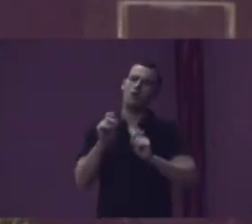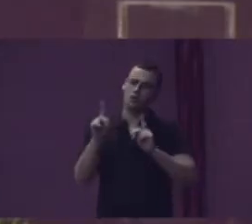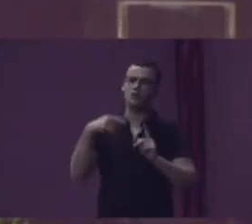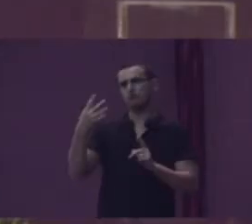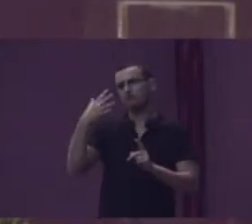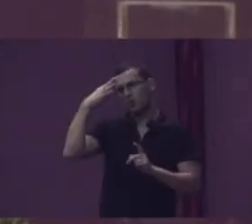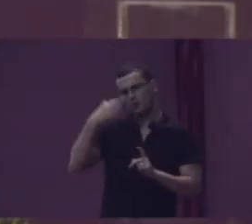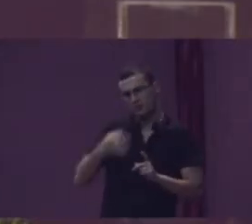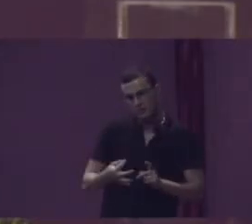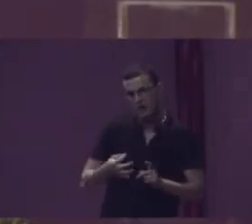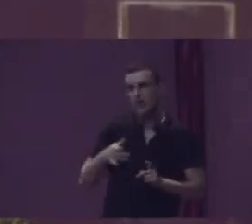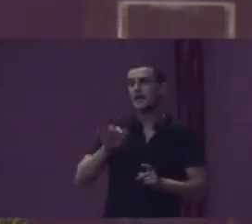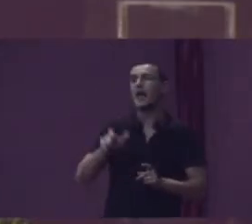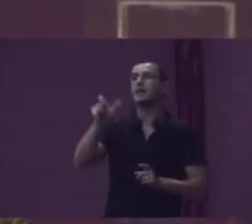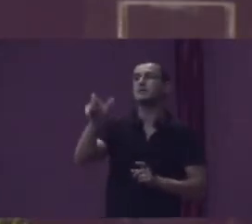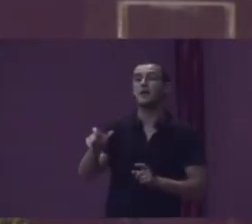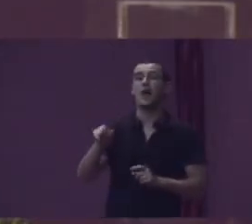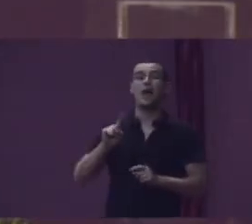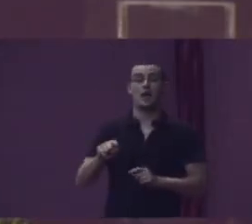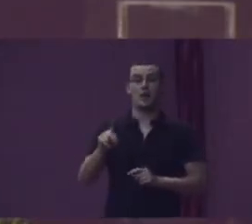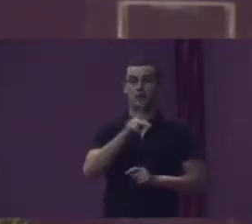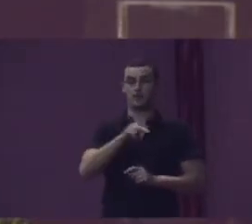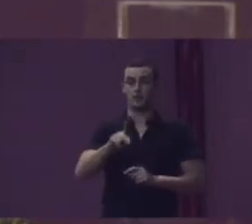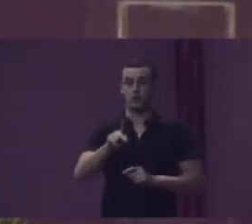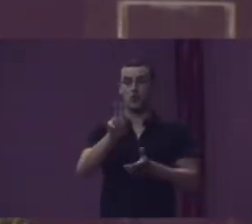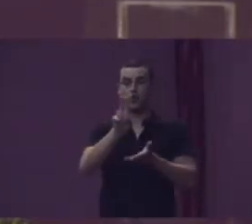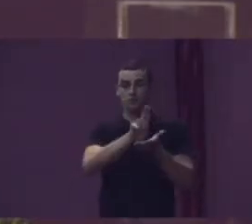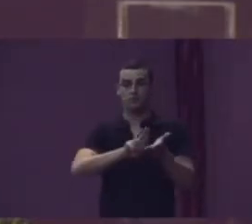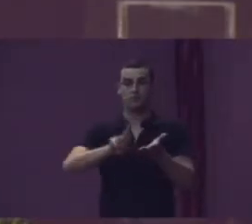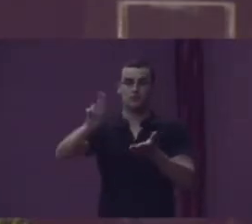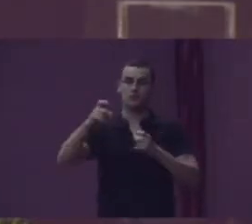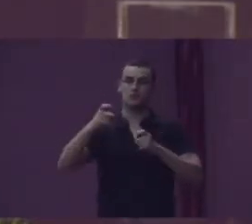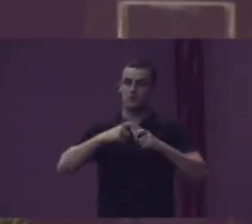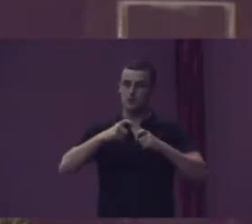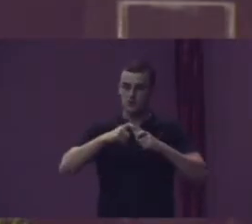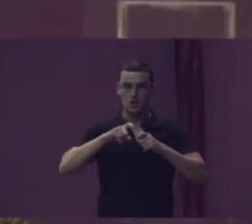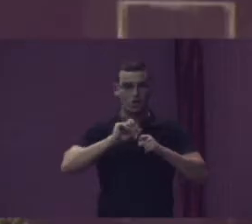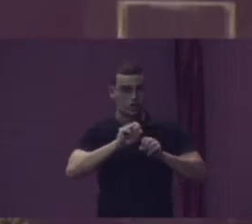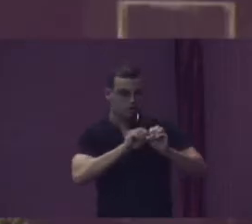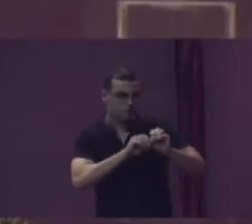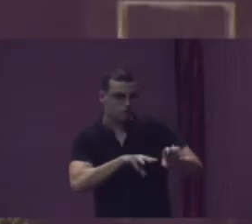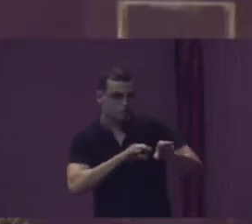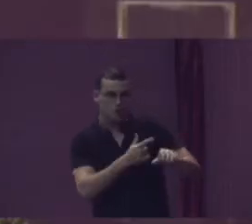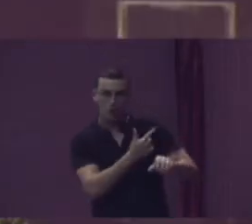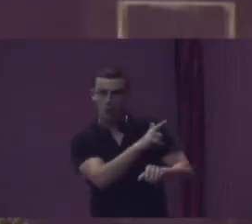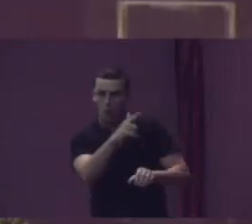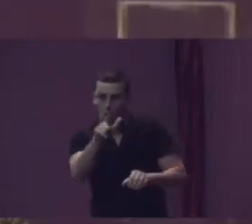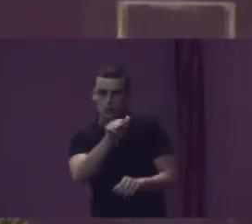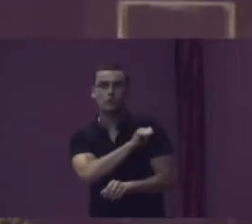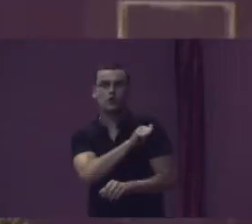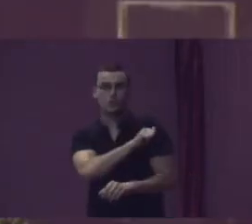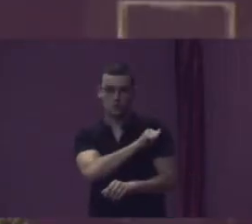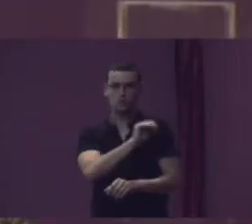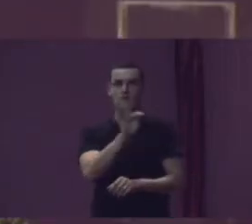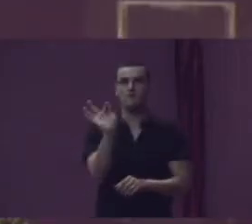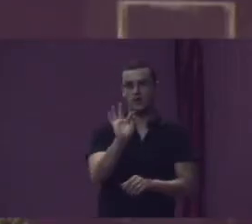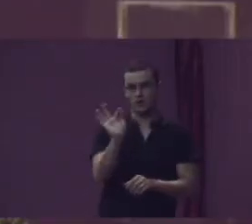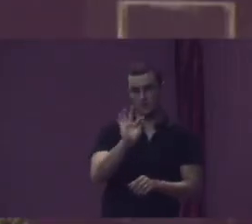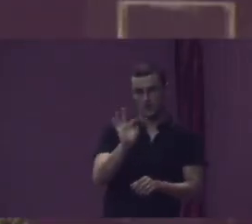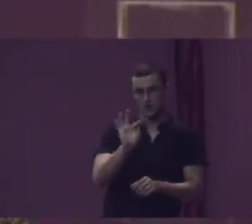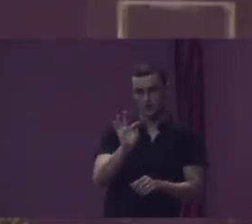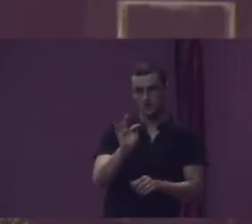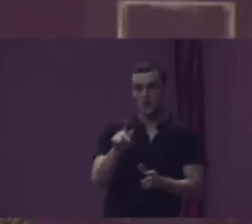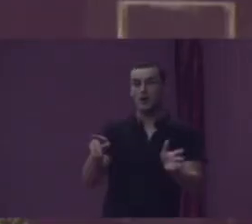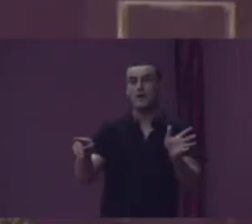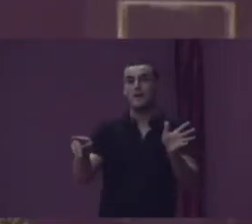formadores como aqueles que são professores nas escolas de medicina, formando os outros médicos nas cadeiras de